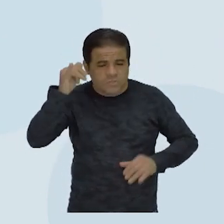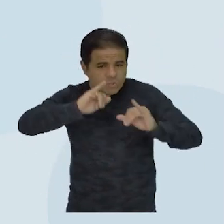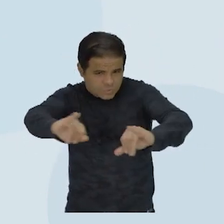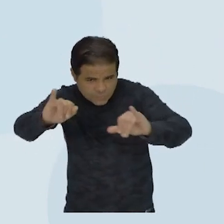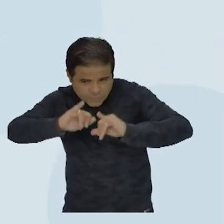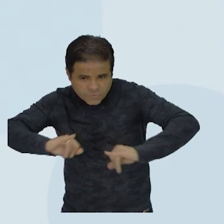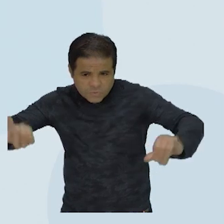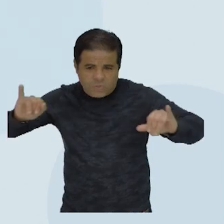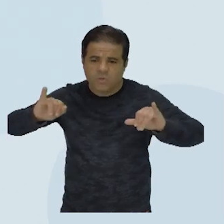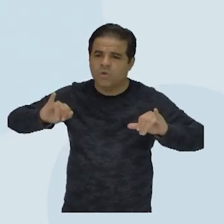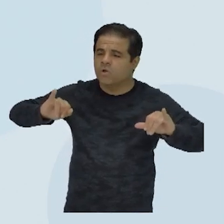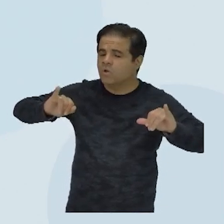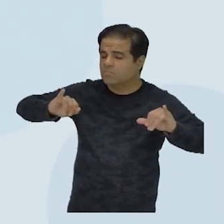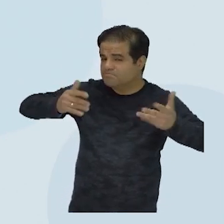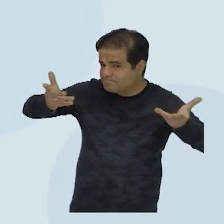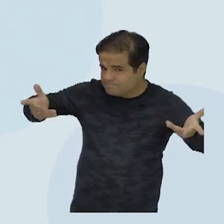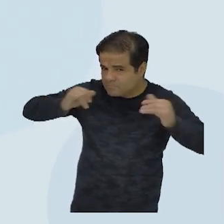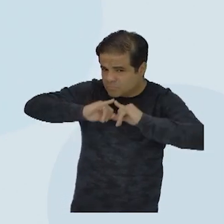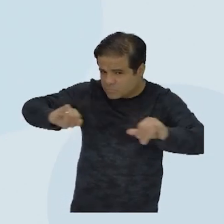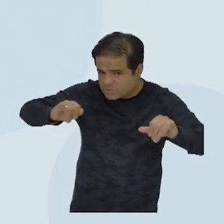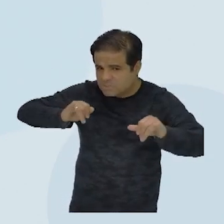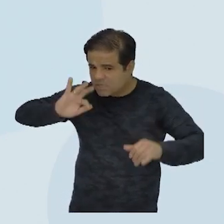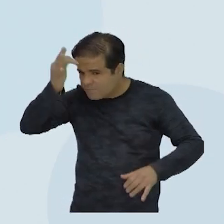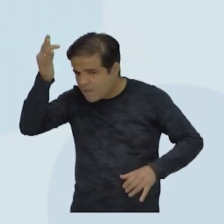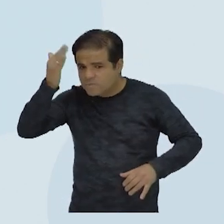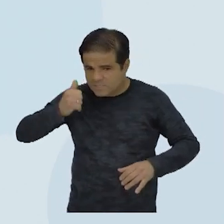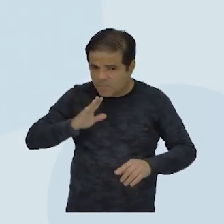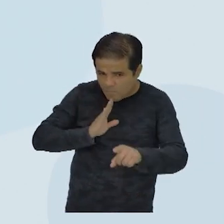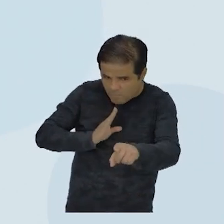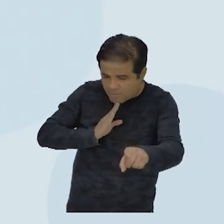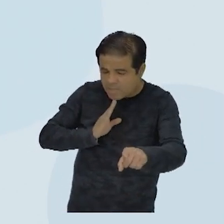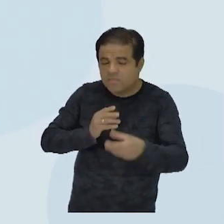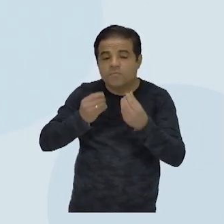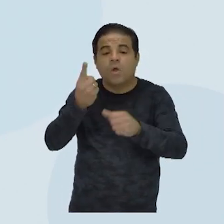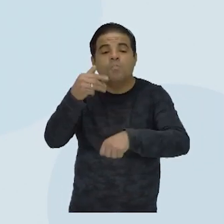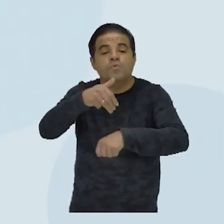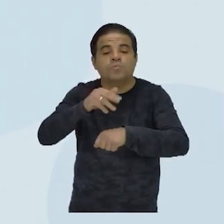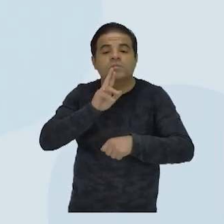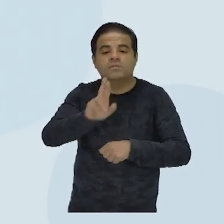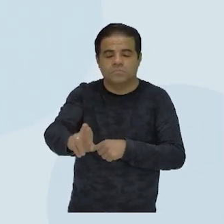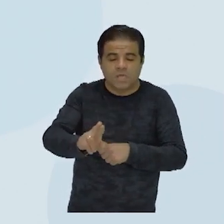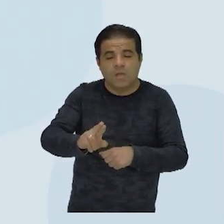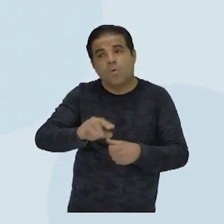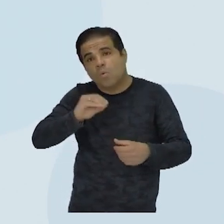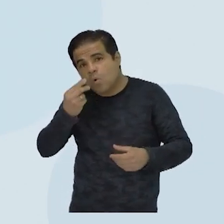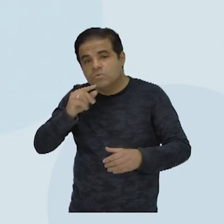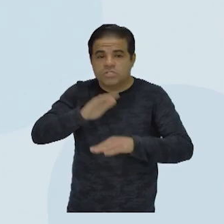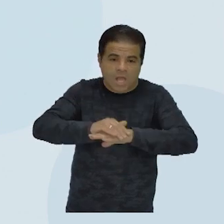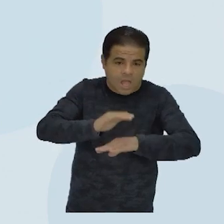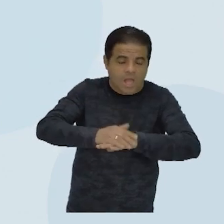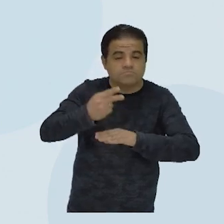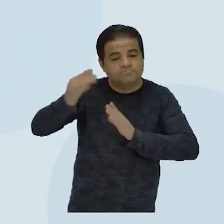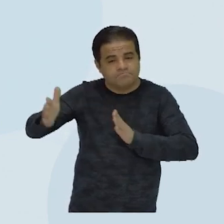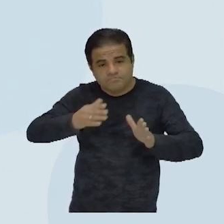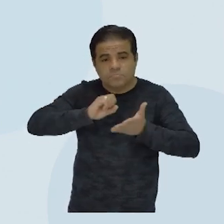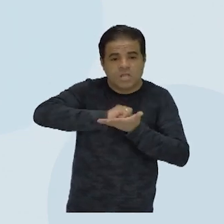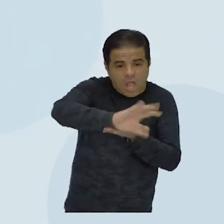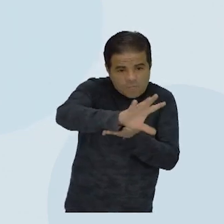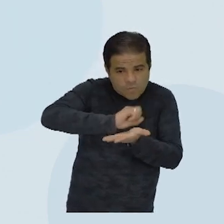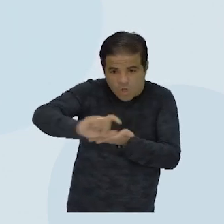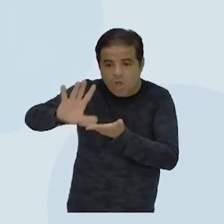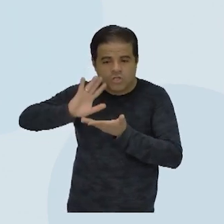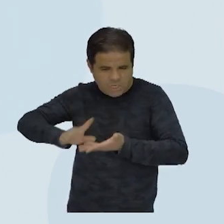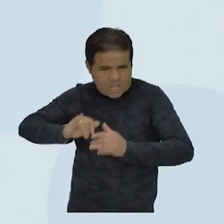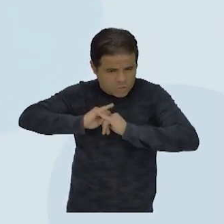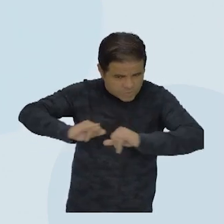alguma notícia falsa, vou dar 1 minuto para vocês mandarem aí se conhecem ou também se já produziram ou enviaram notícias